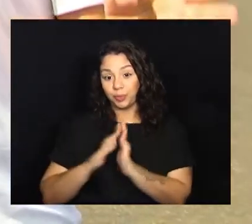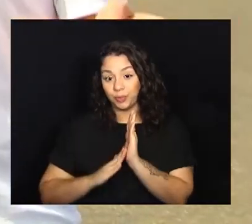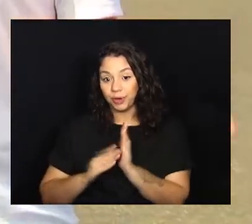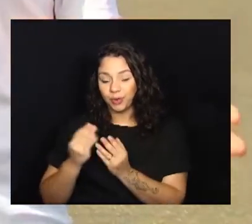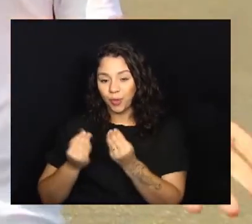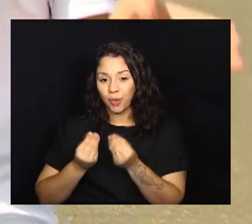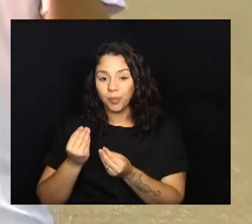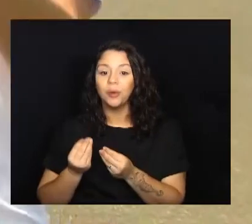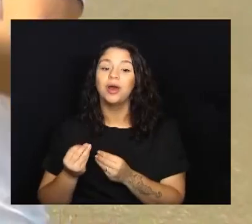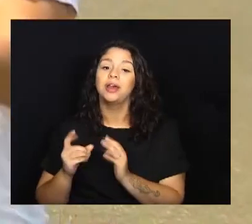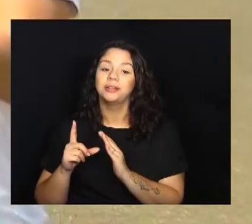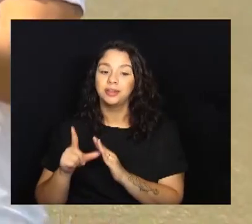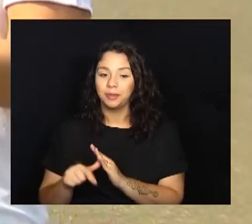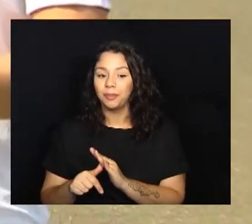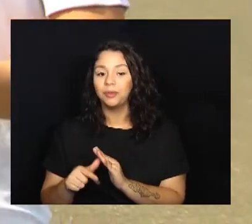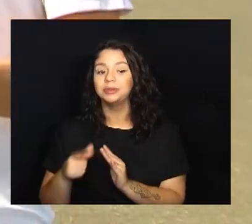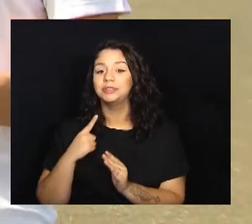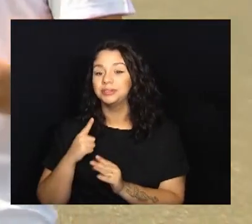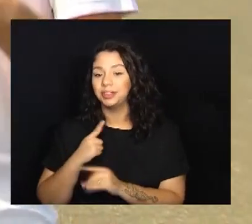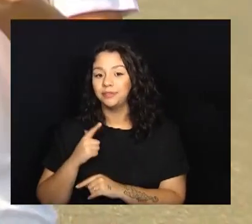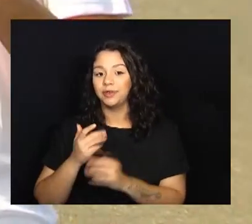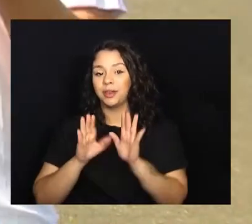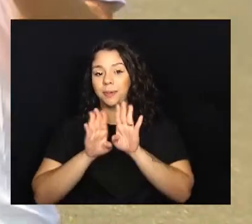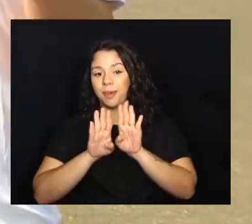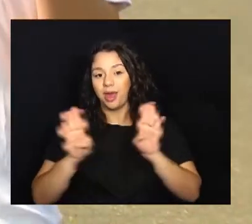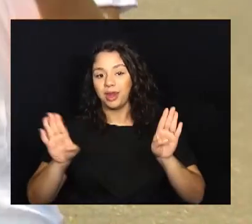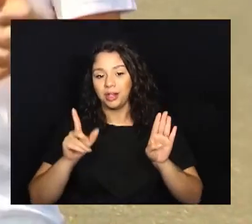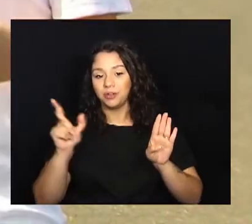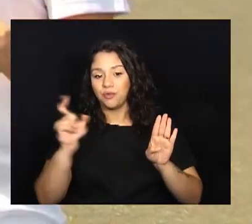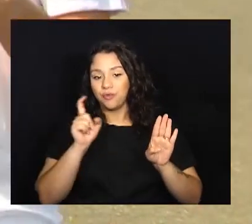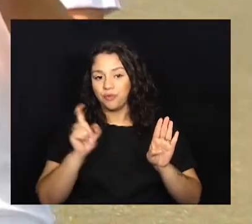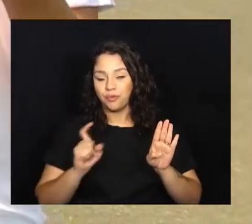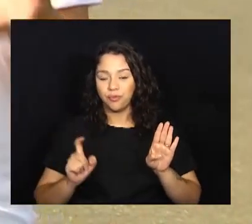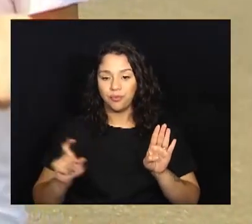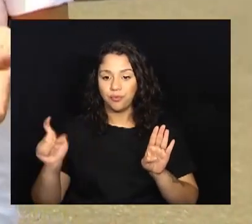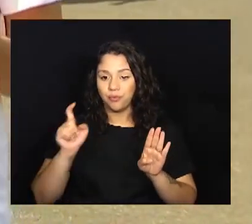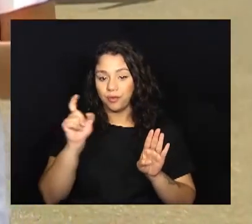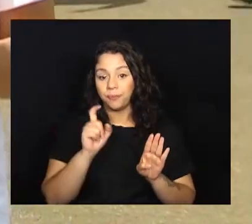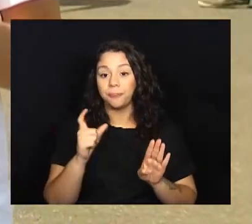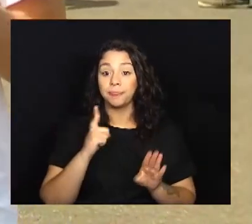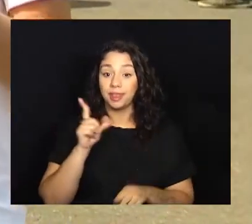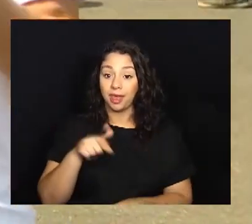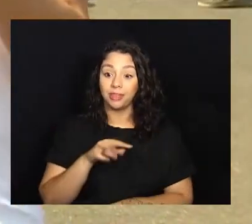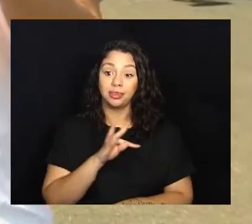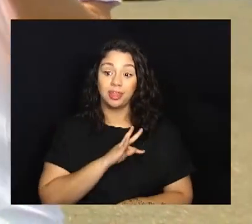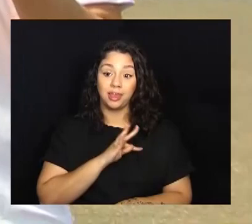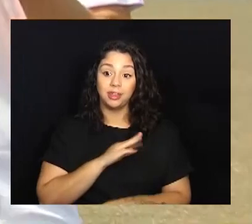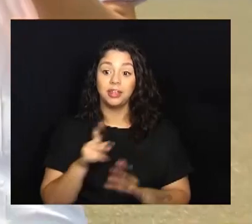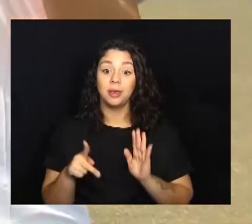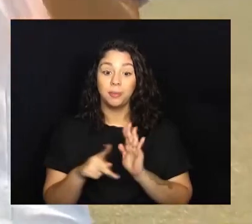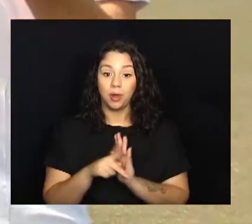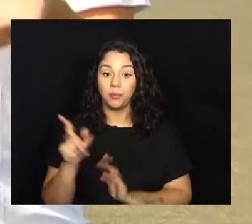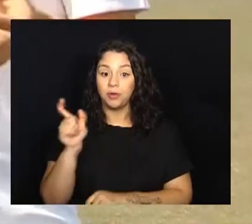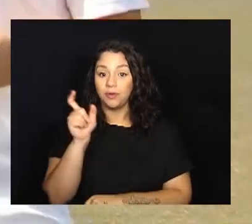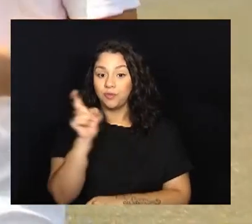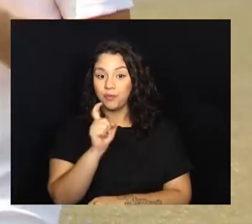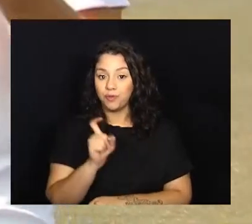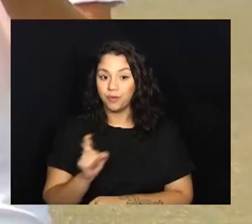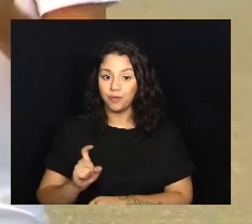a partir disso, a gente passou para a parede. Então, usando a técnica do grafite, né,